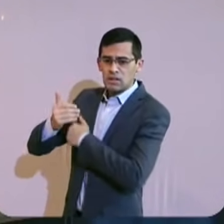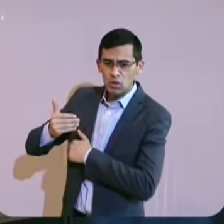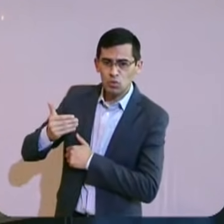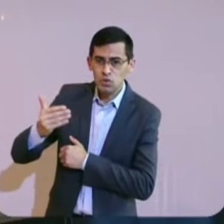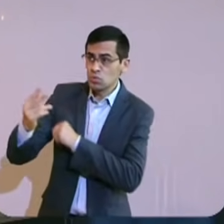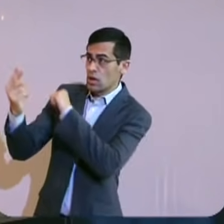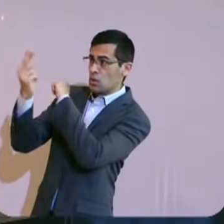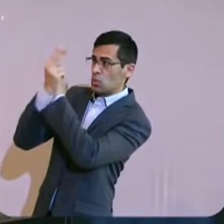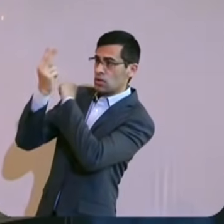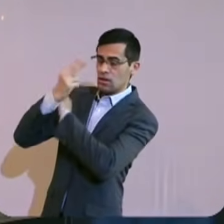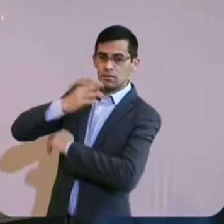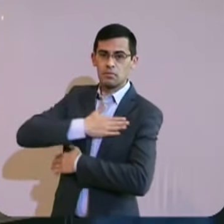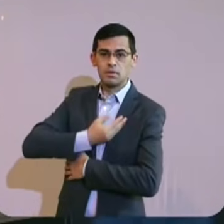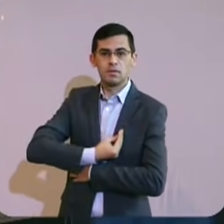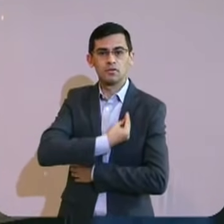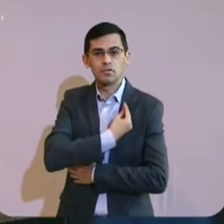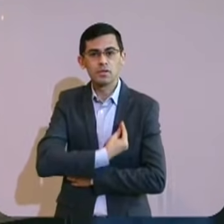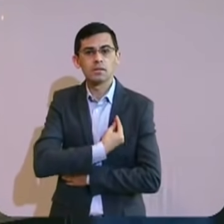me sustentar.